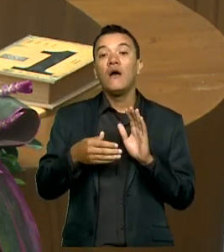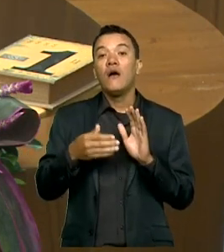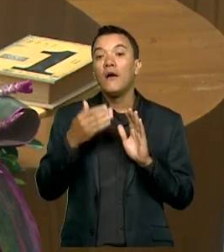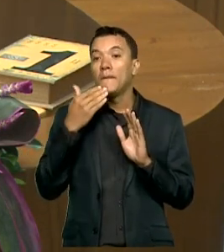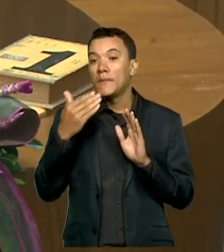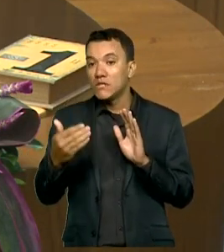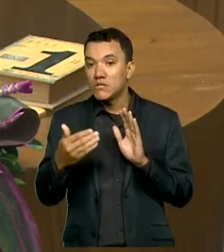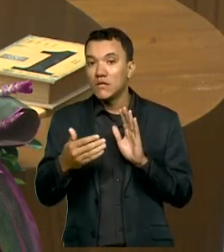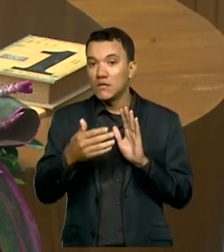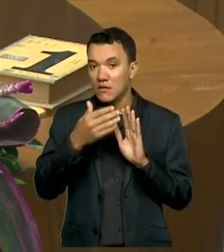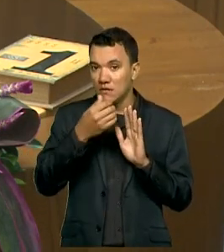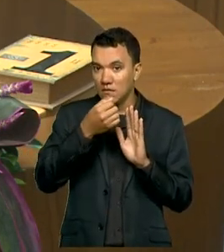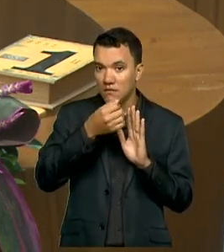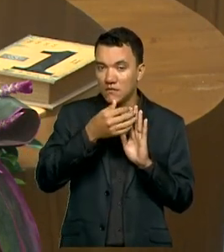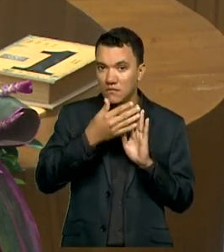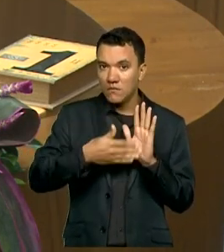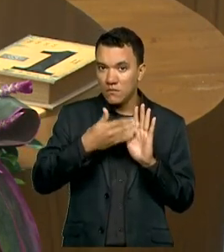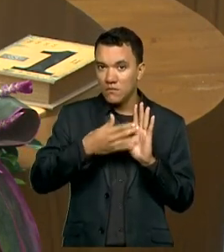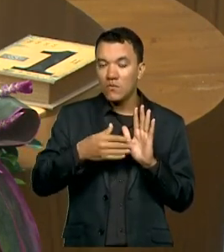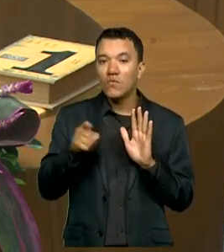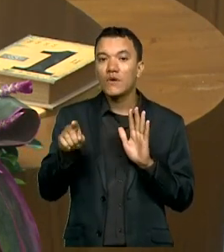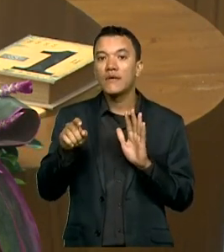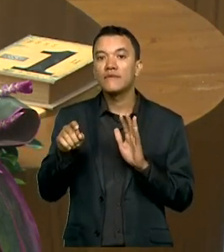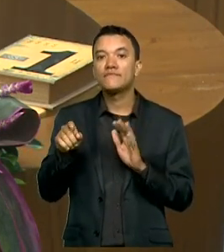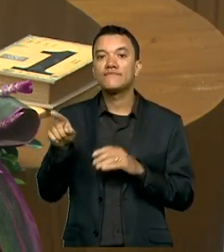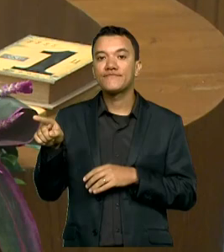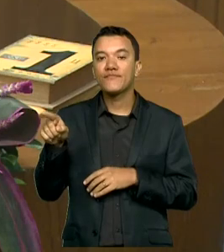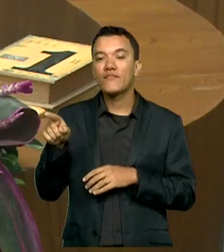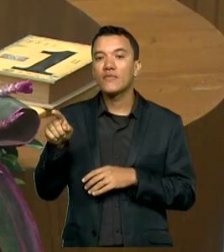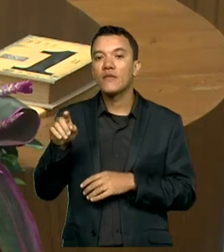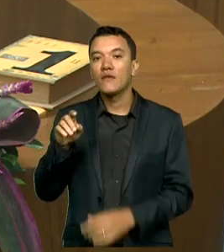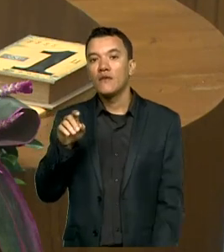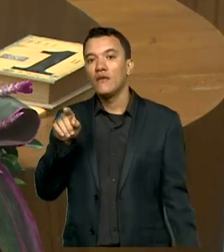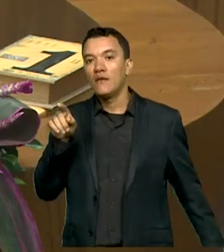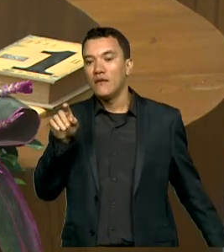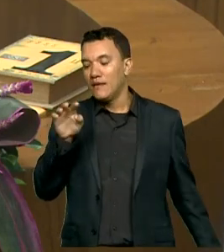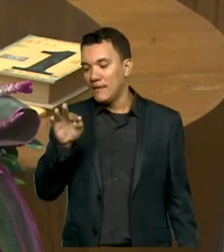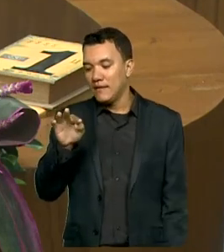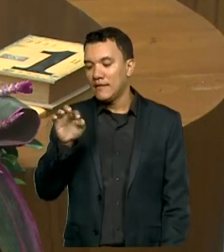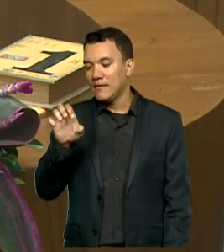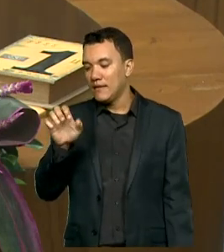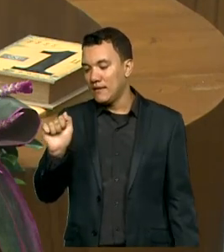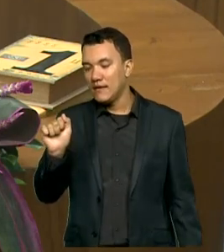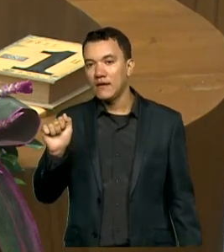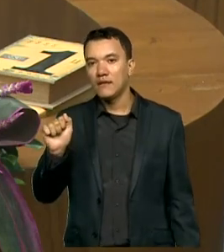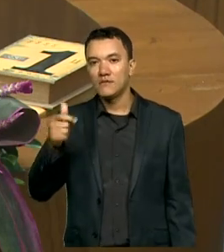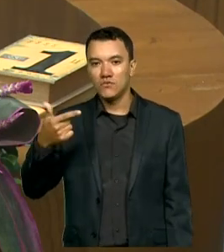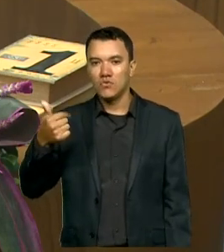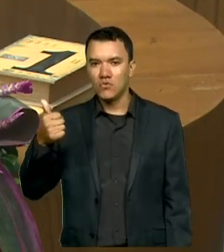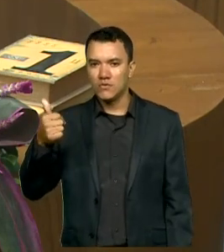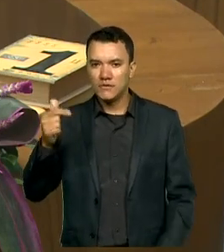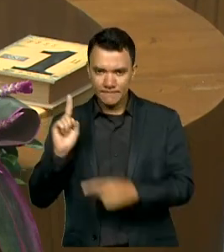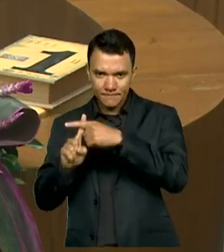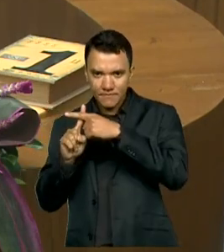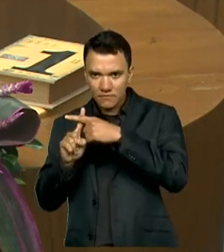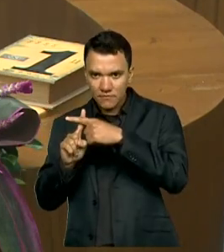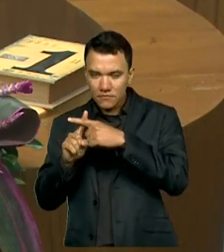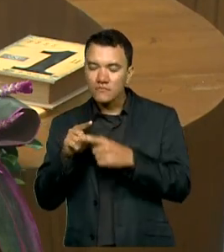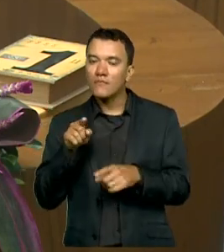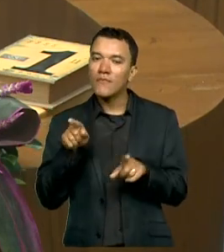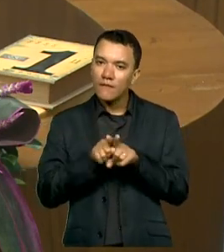fiz do TEA 12+, para a nossa cidade de Balsas. Então, no mês de abril, que é o mês